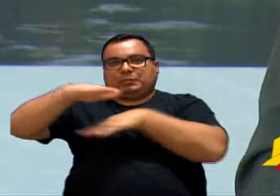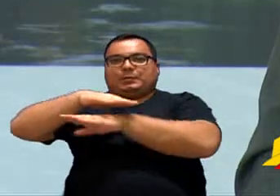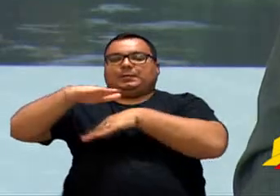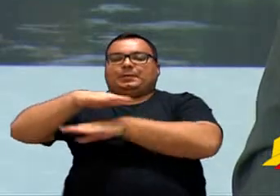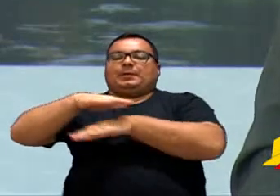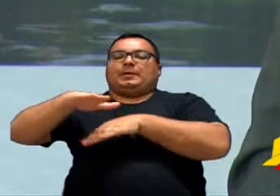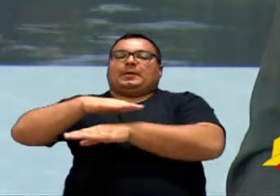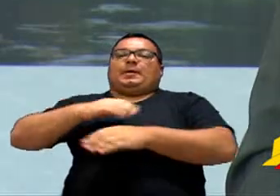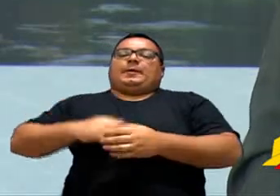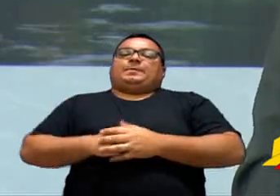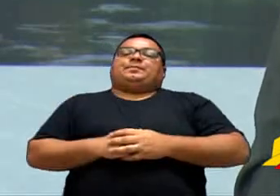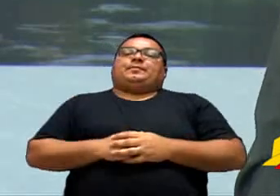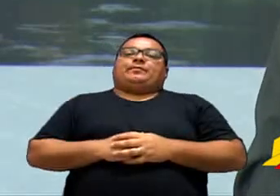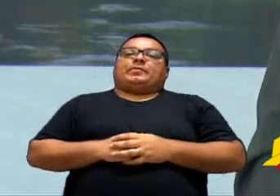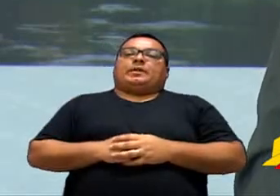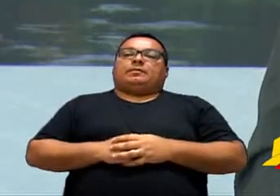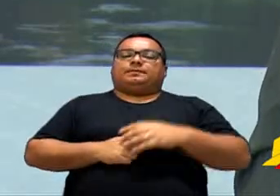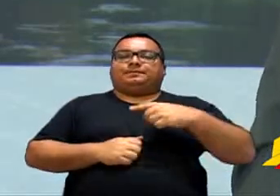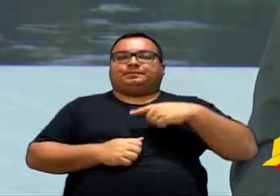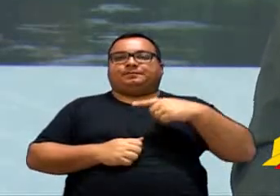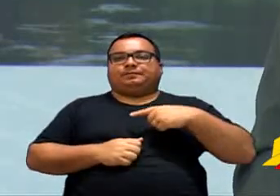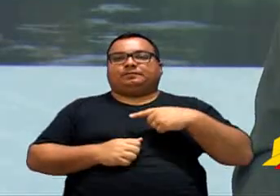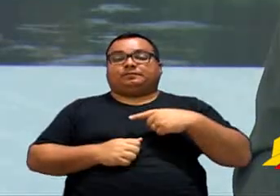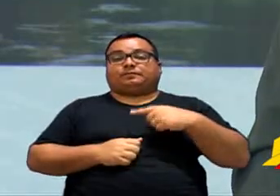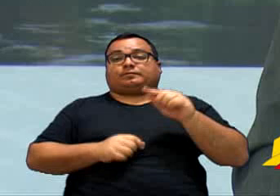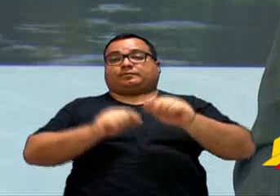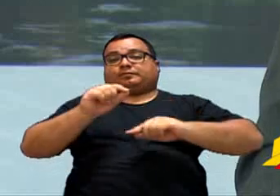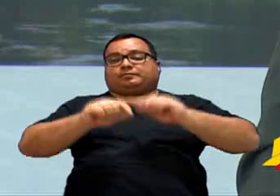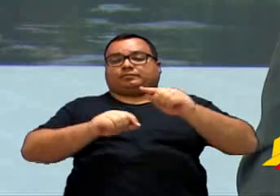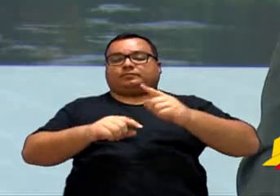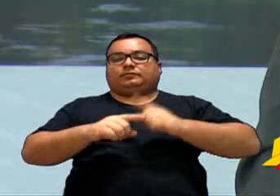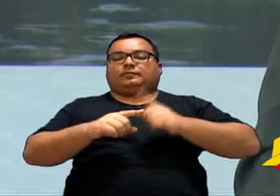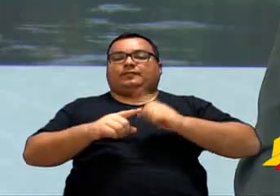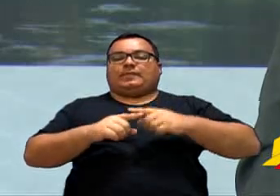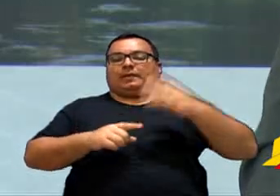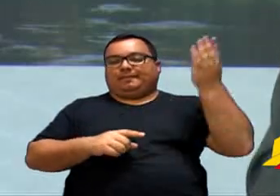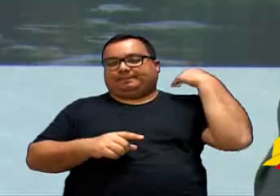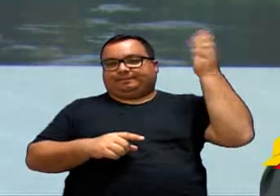na época, por um mandato inteiro, deixou de recolher a parte patronal,